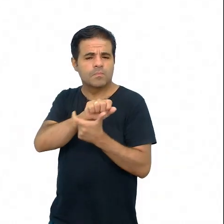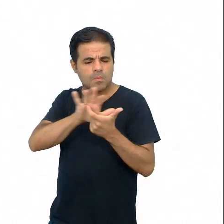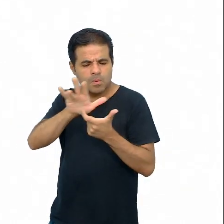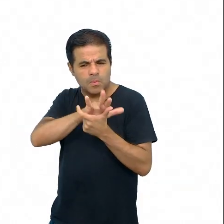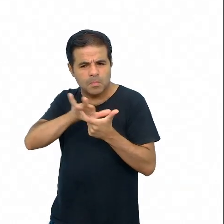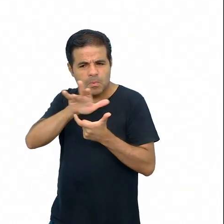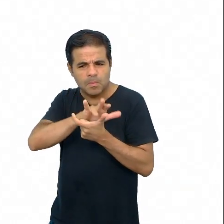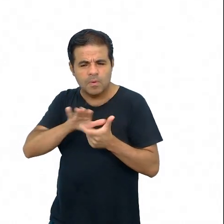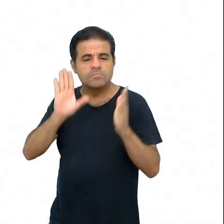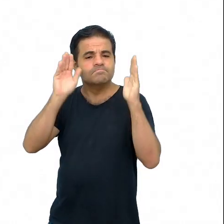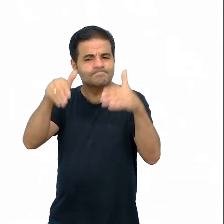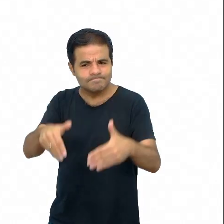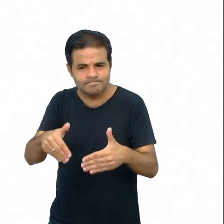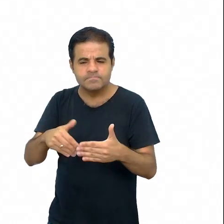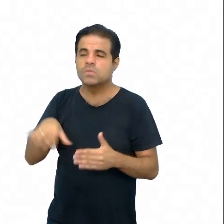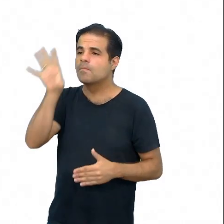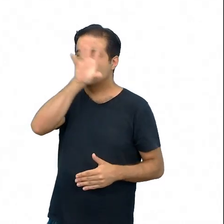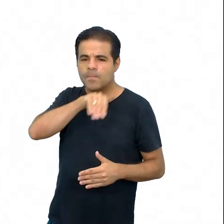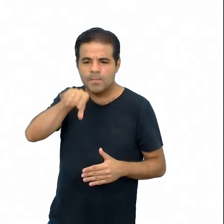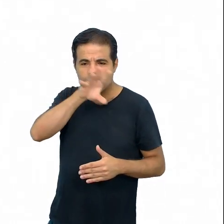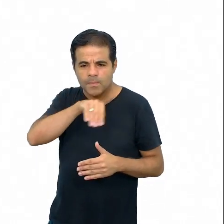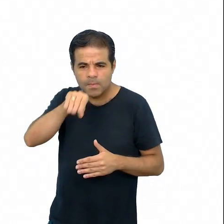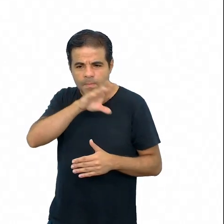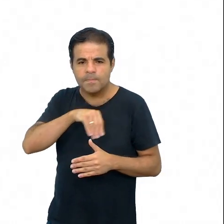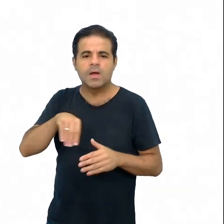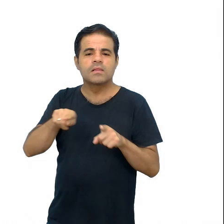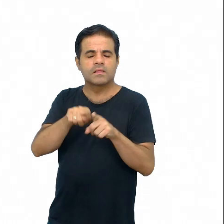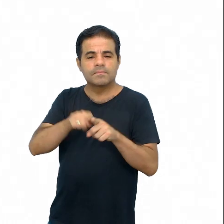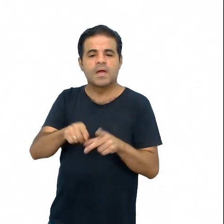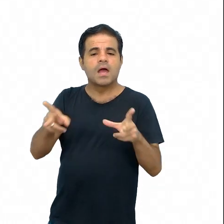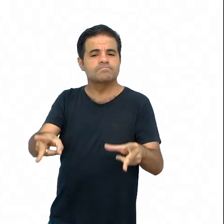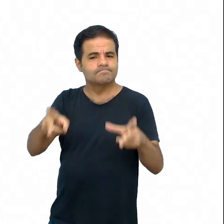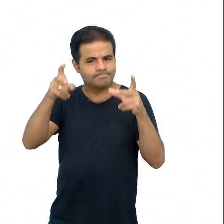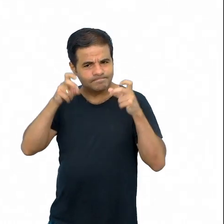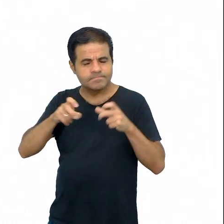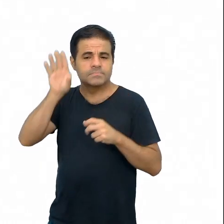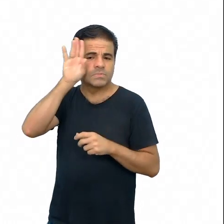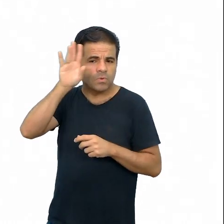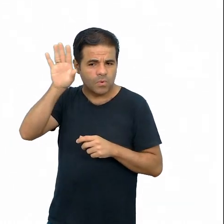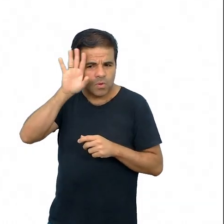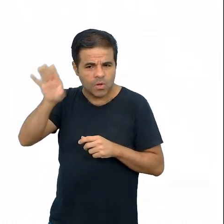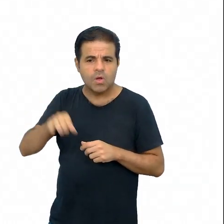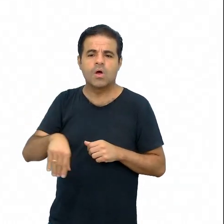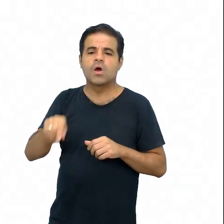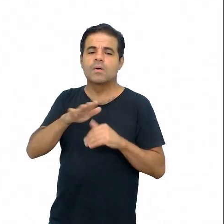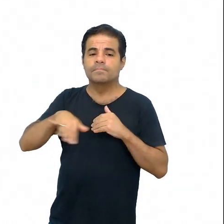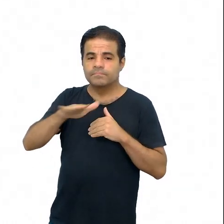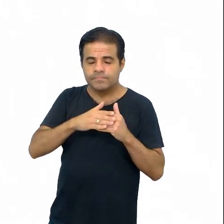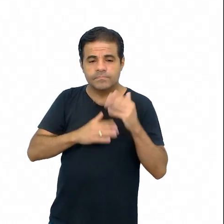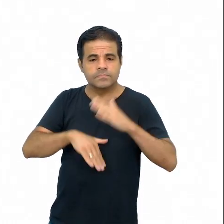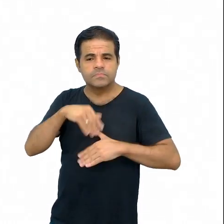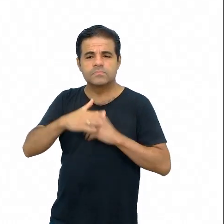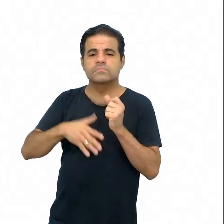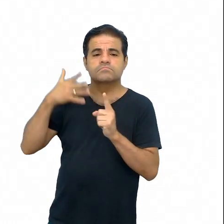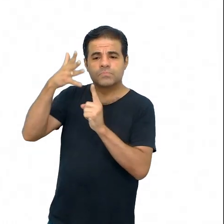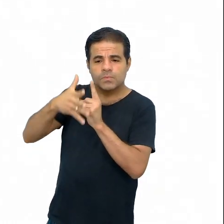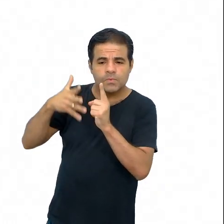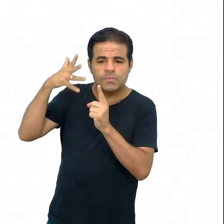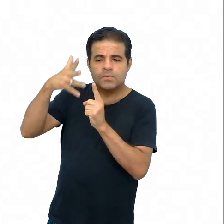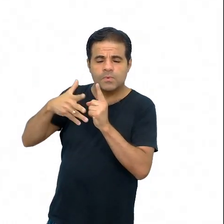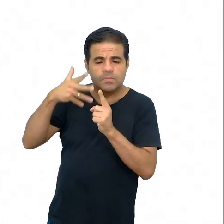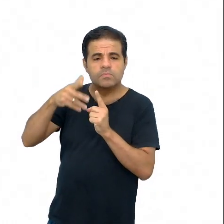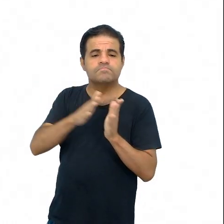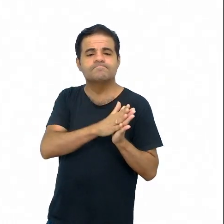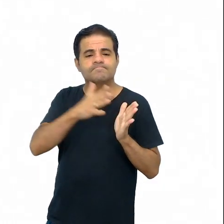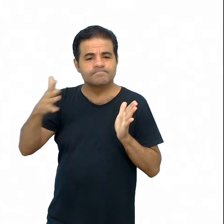letramento com enfoque na oralidade, a partir de concepções teóricas e enunciativo-discursivas, que nós vamos